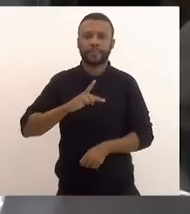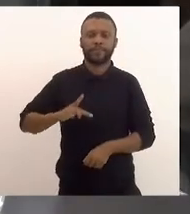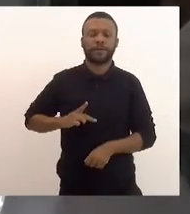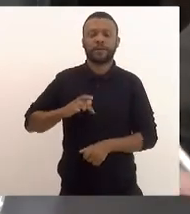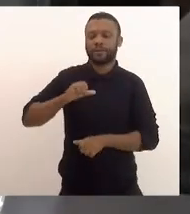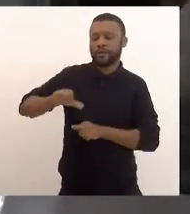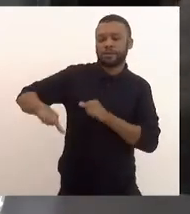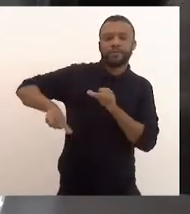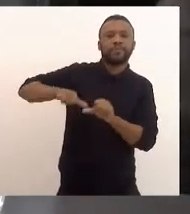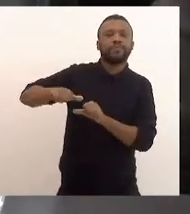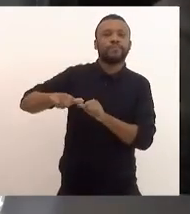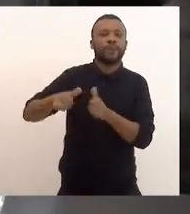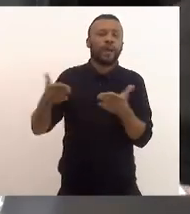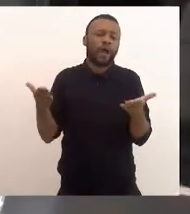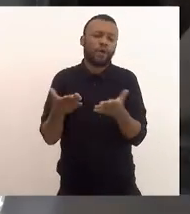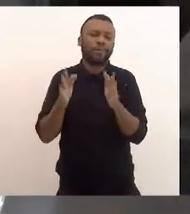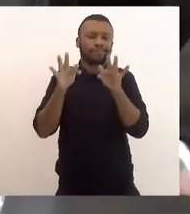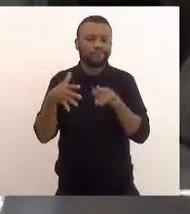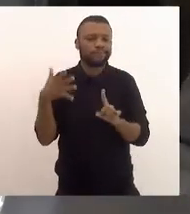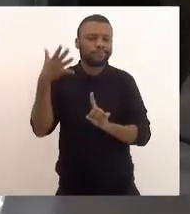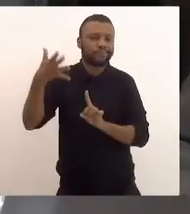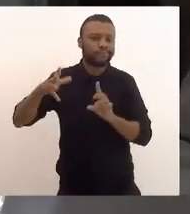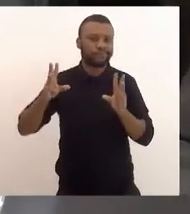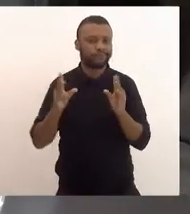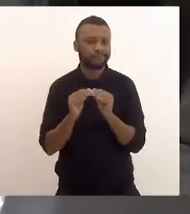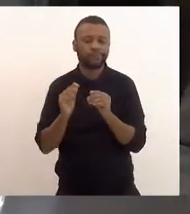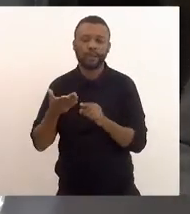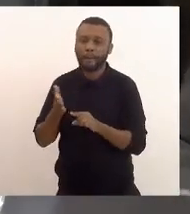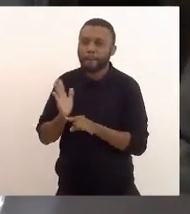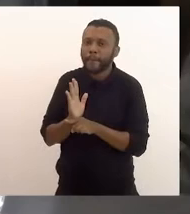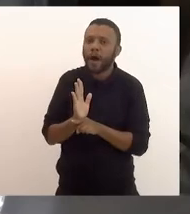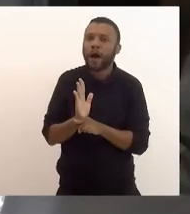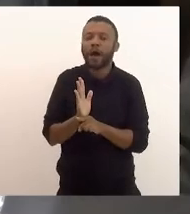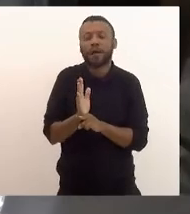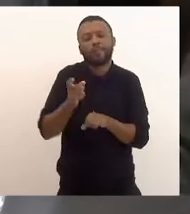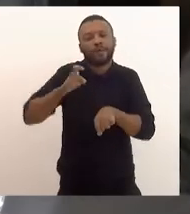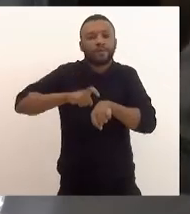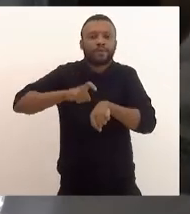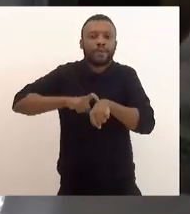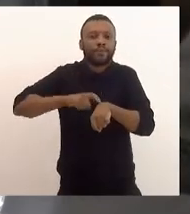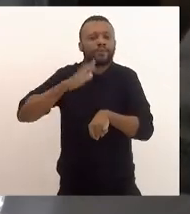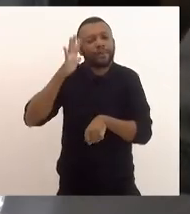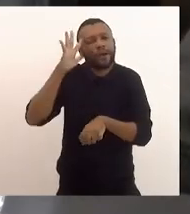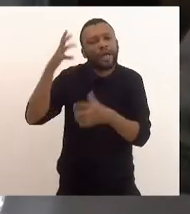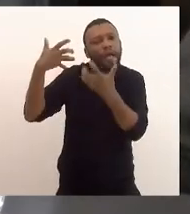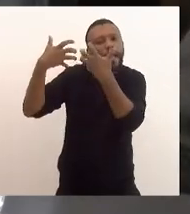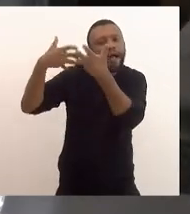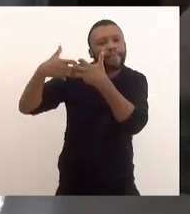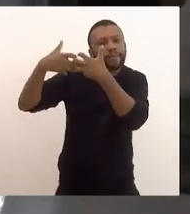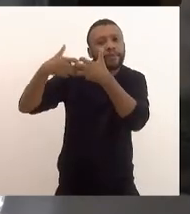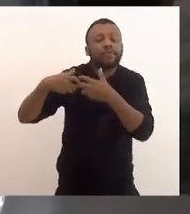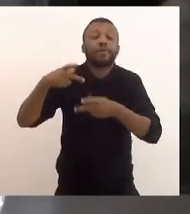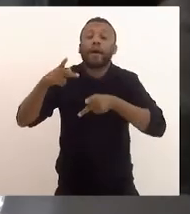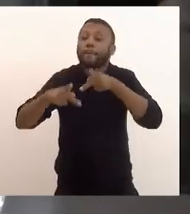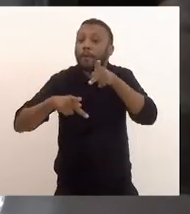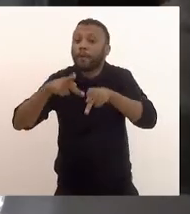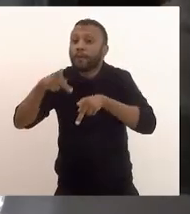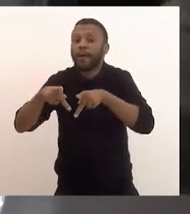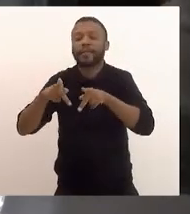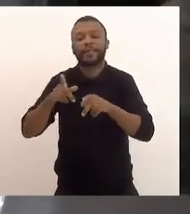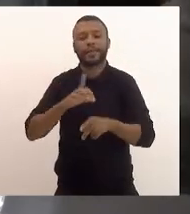se renovar e aqui encerro minha fala minha contribuição para esse espaço refletindo sobre a posse e popular da